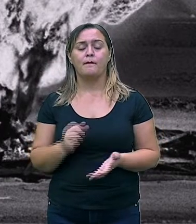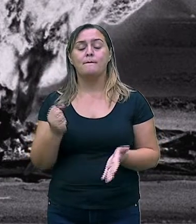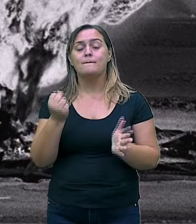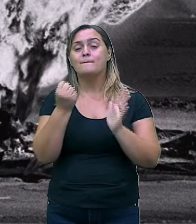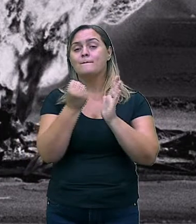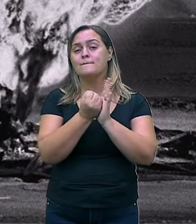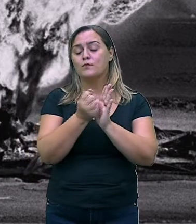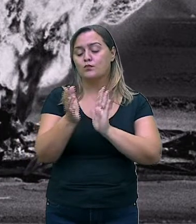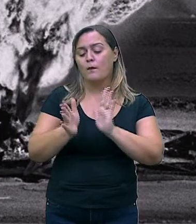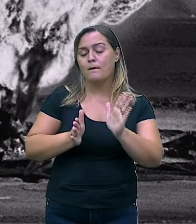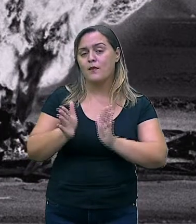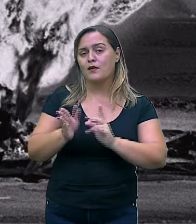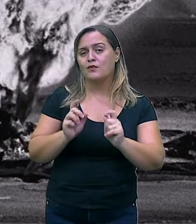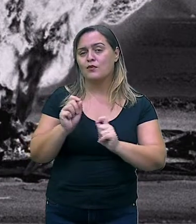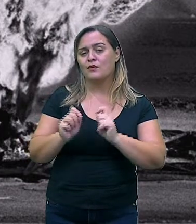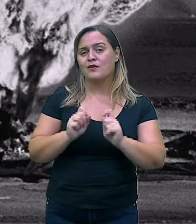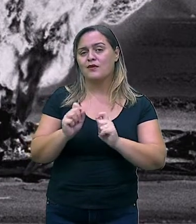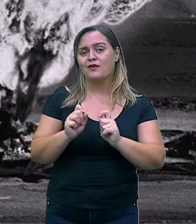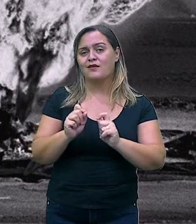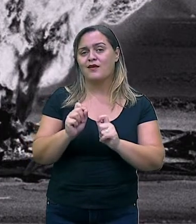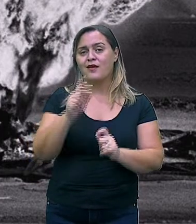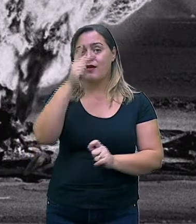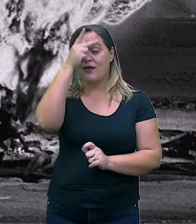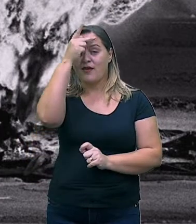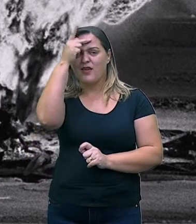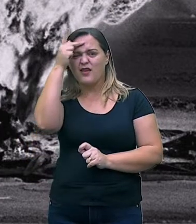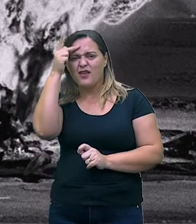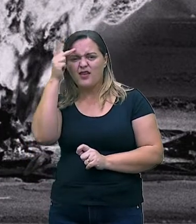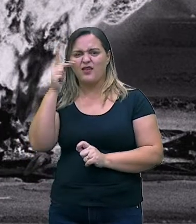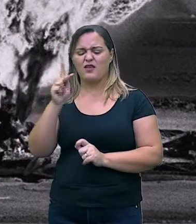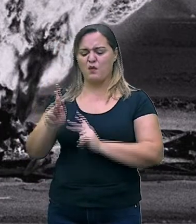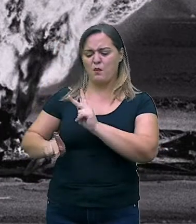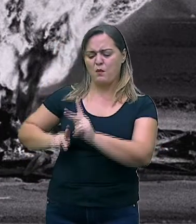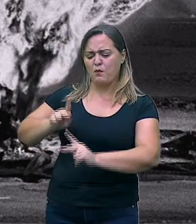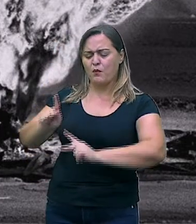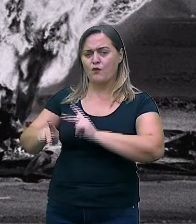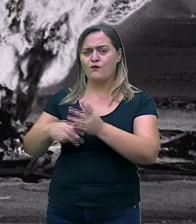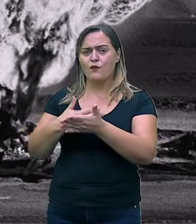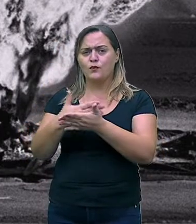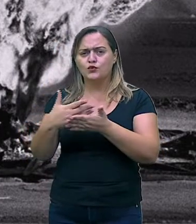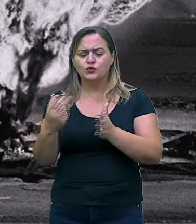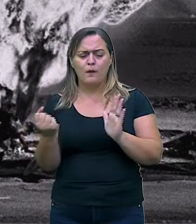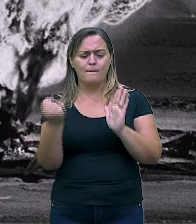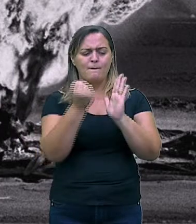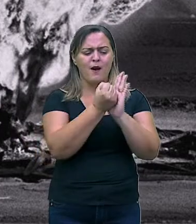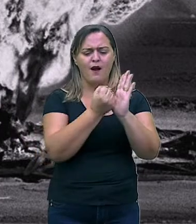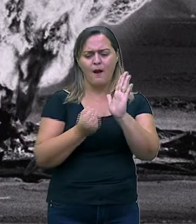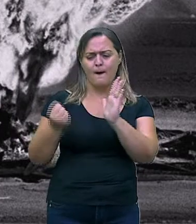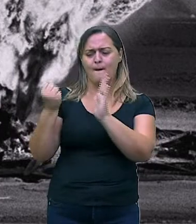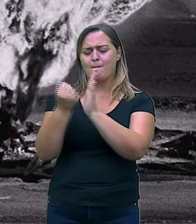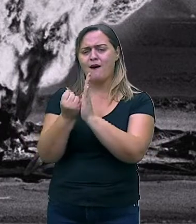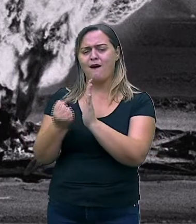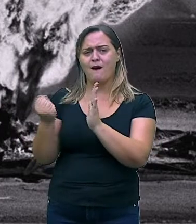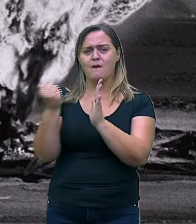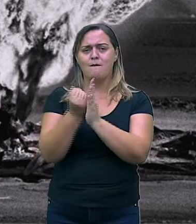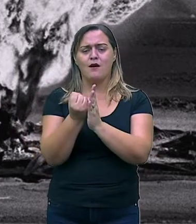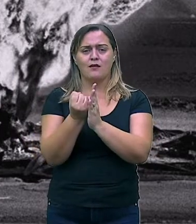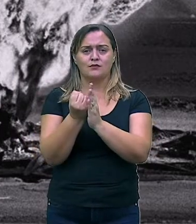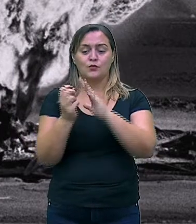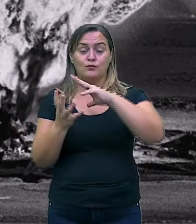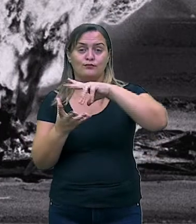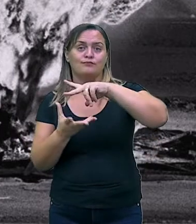momento em que a humanidade passou a deixar sua marca no planeta, isto é, com as suas ações. Ela está modificando a